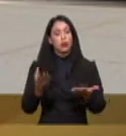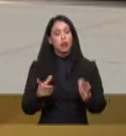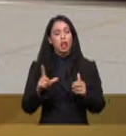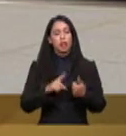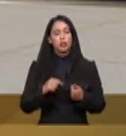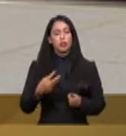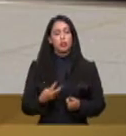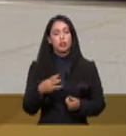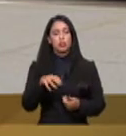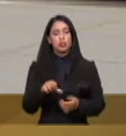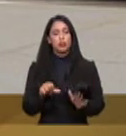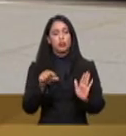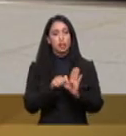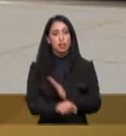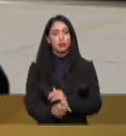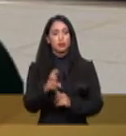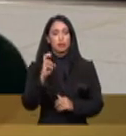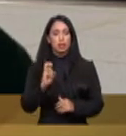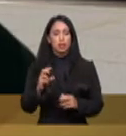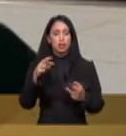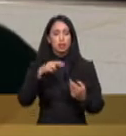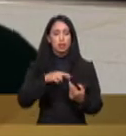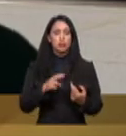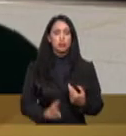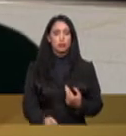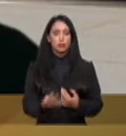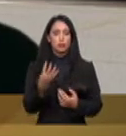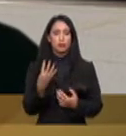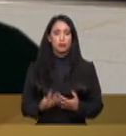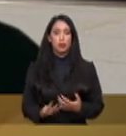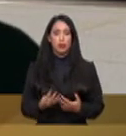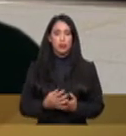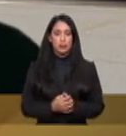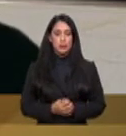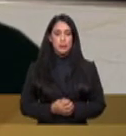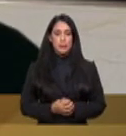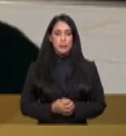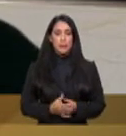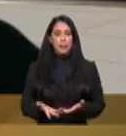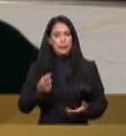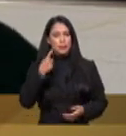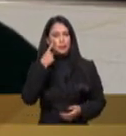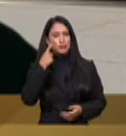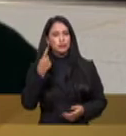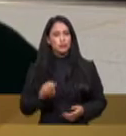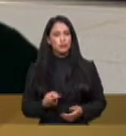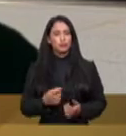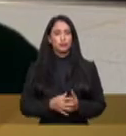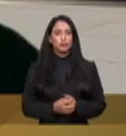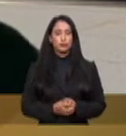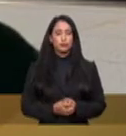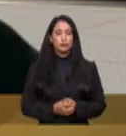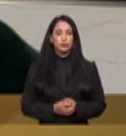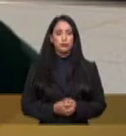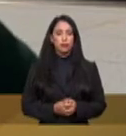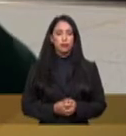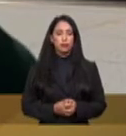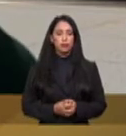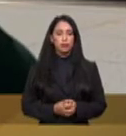Artigo 39, parágrafo 5º, inciso 4 da Lei 9.504. Vejam toda a